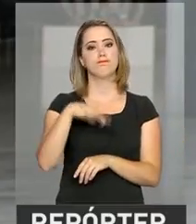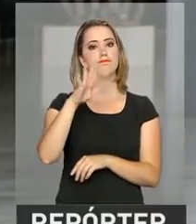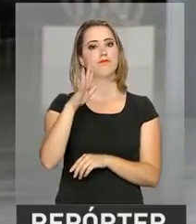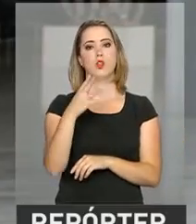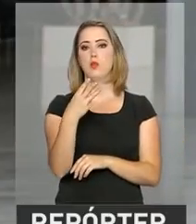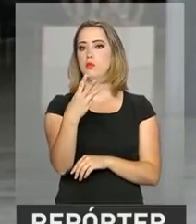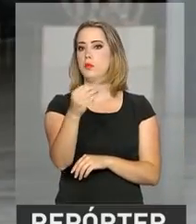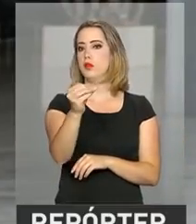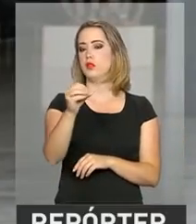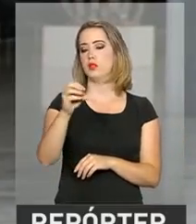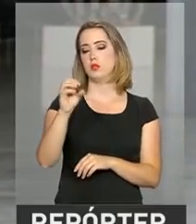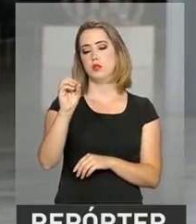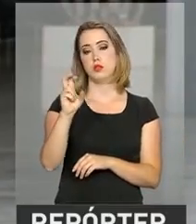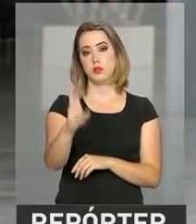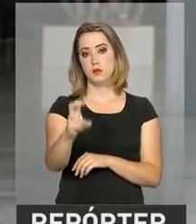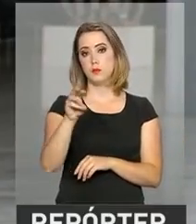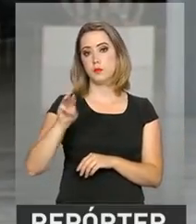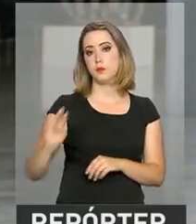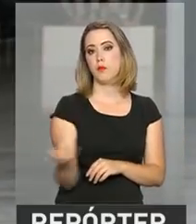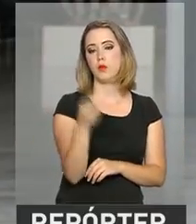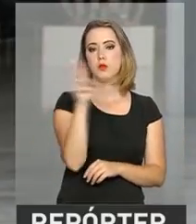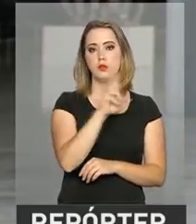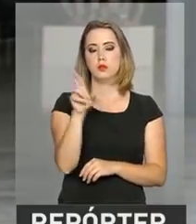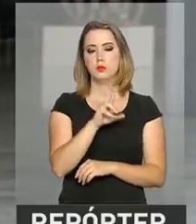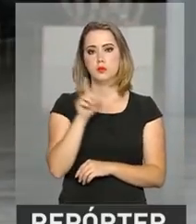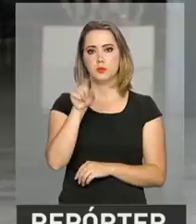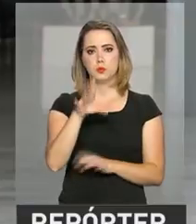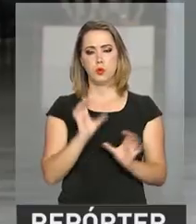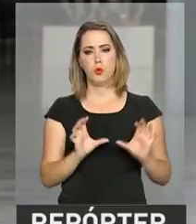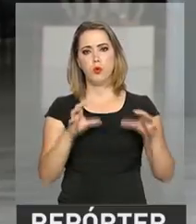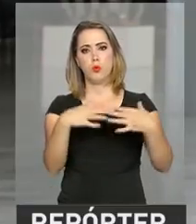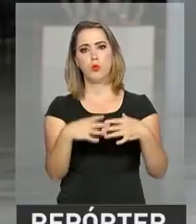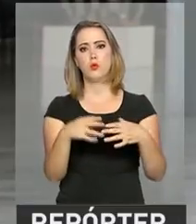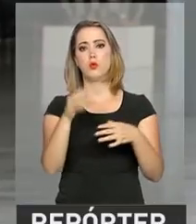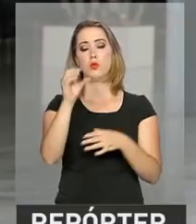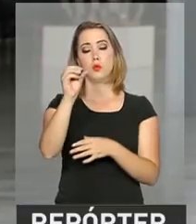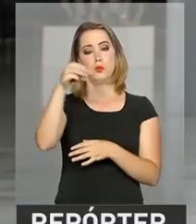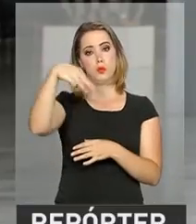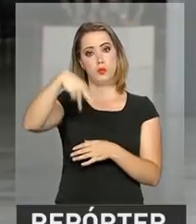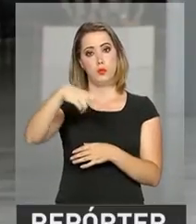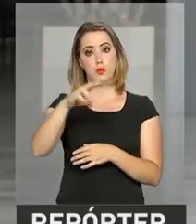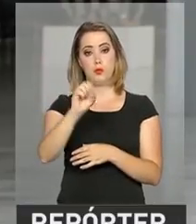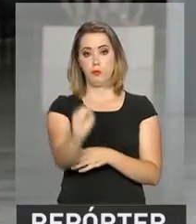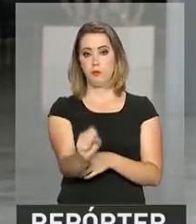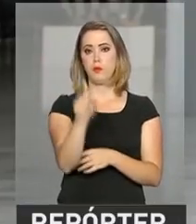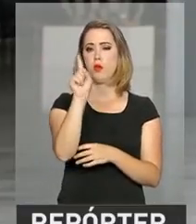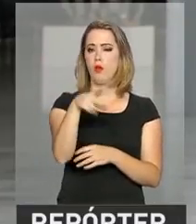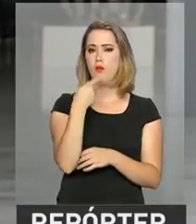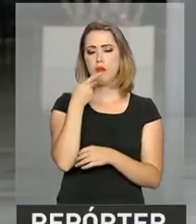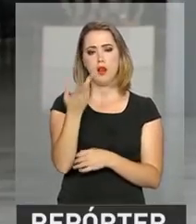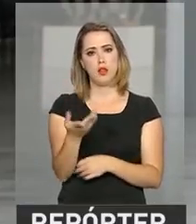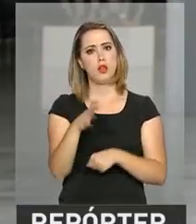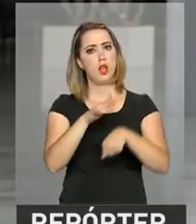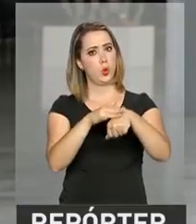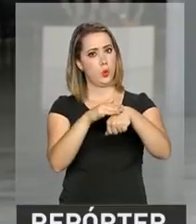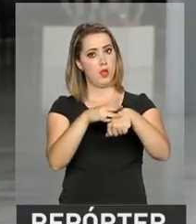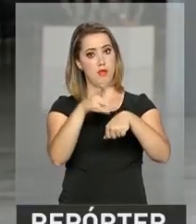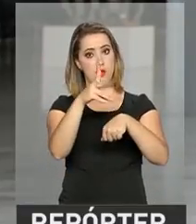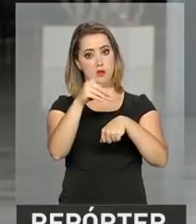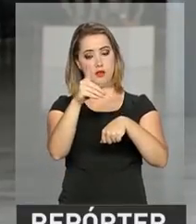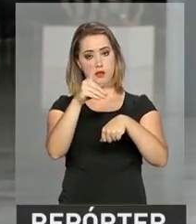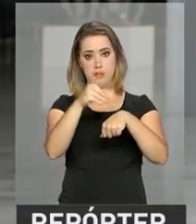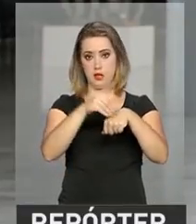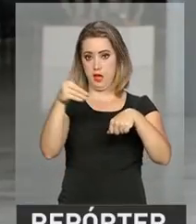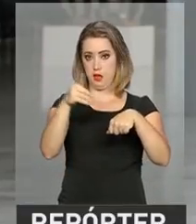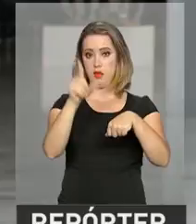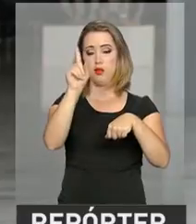305 milhões de reais a organização mundial de saúde considera a dengue uma doença endêmica isso